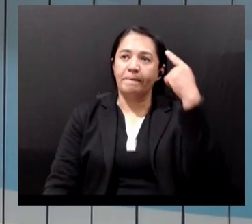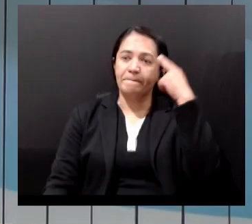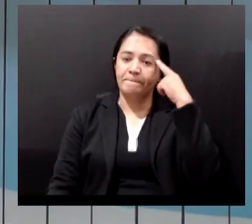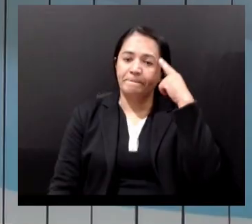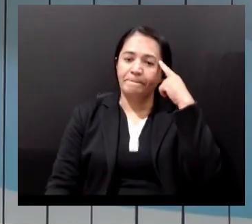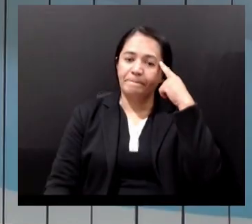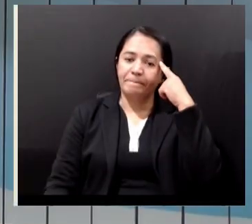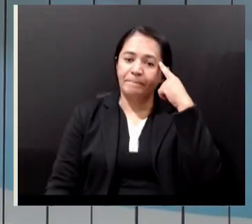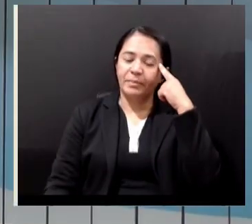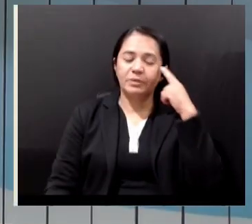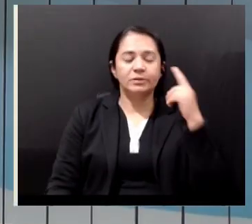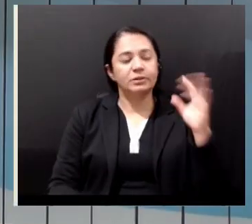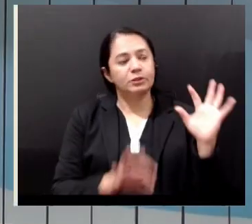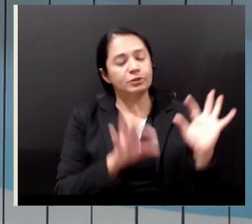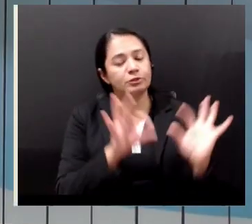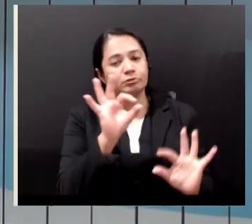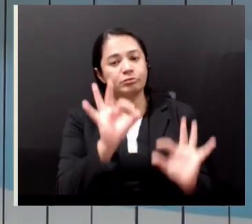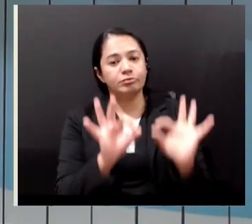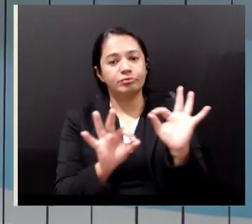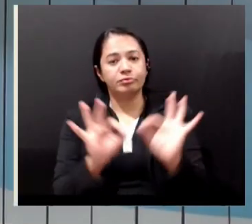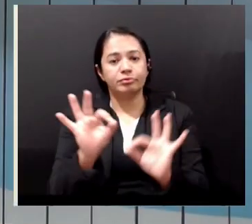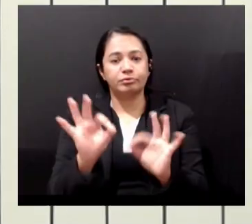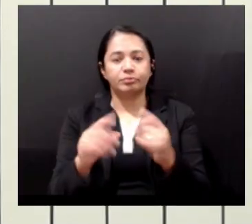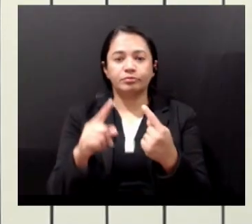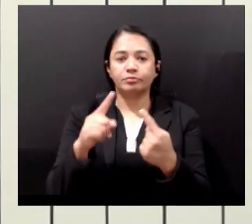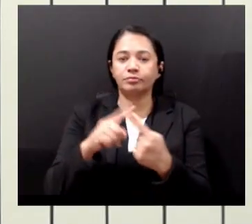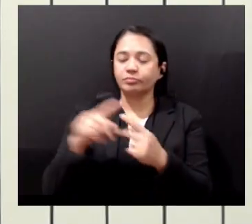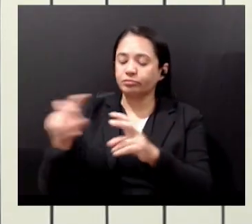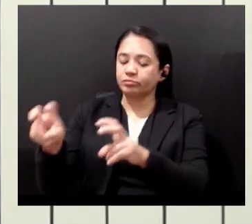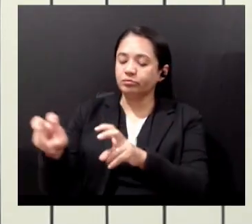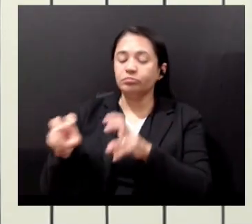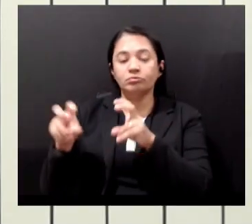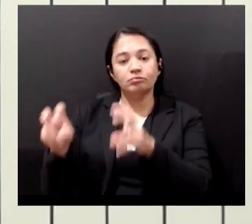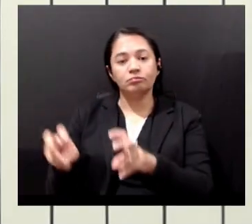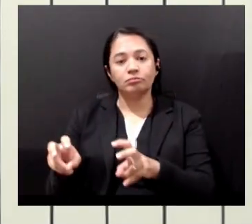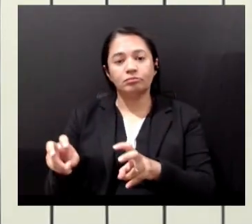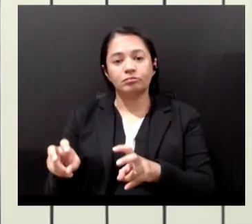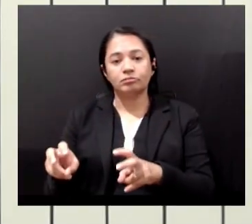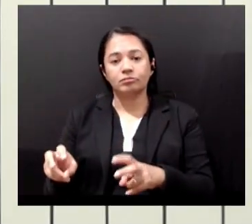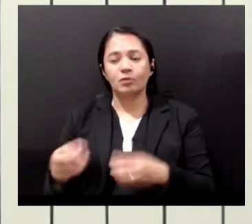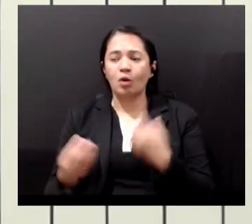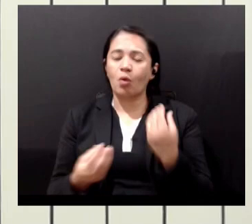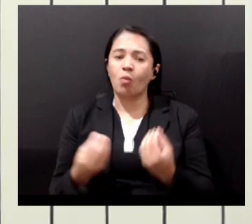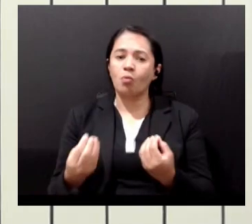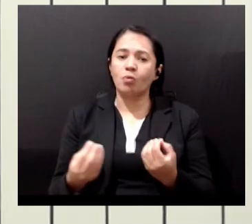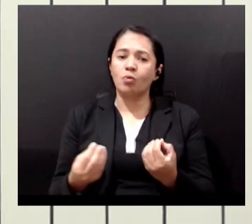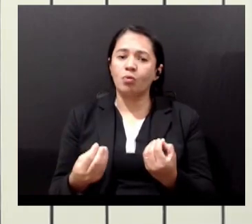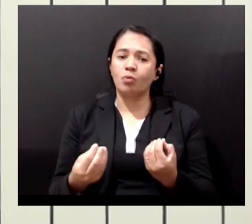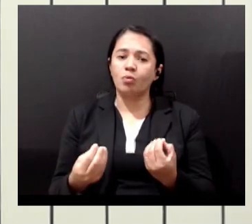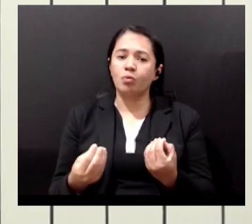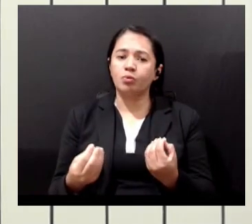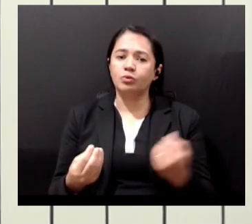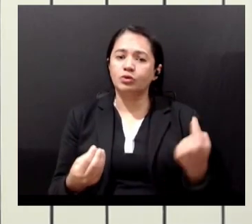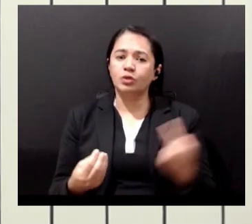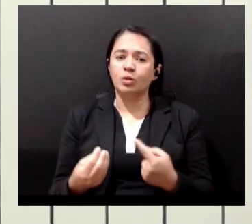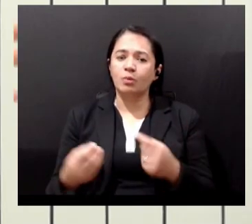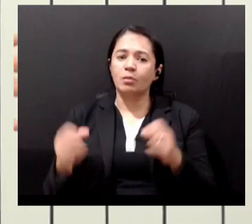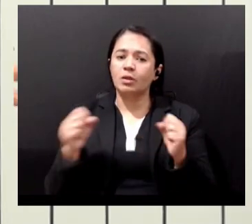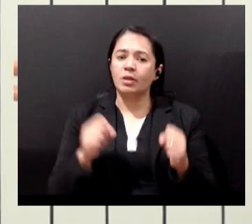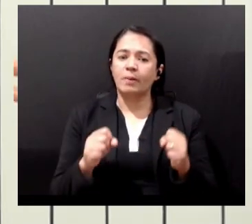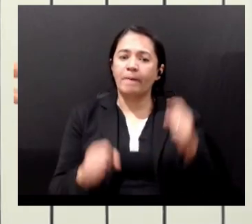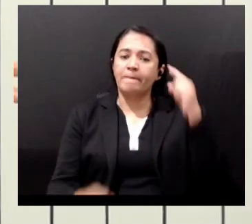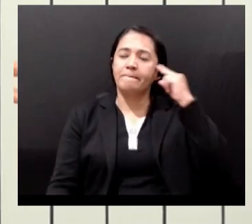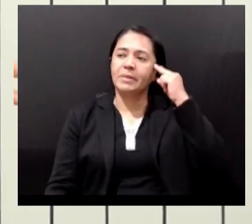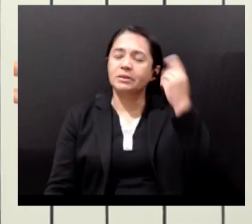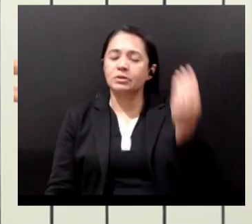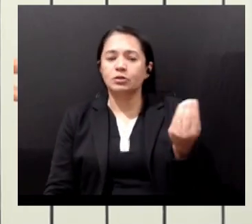todo esse planejamento desse modelo agrometeorológico, de que forma a gente